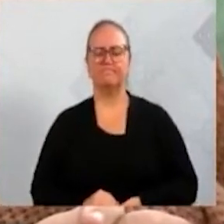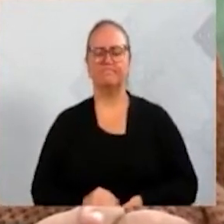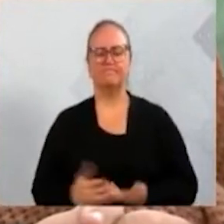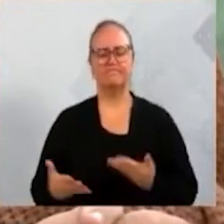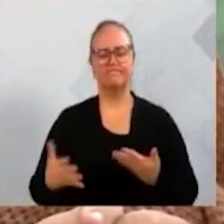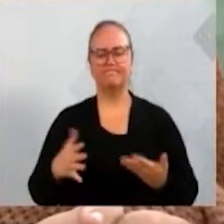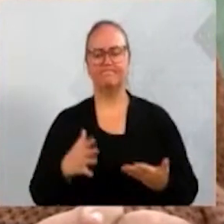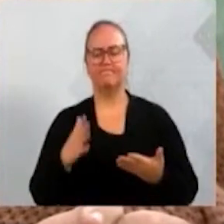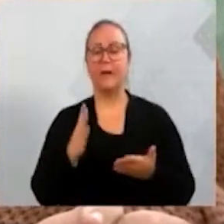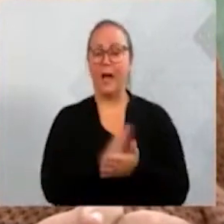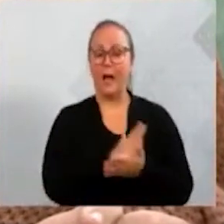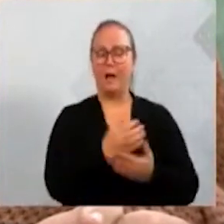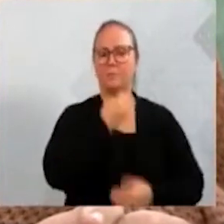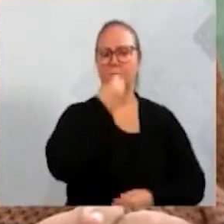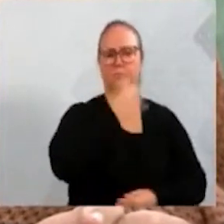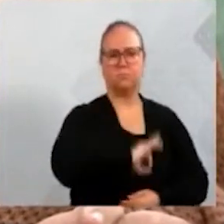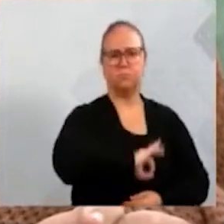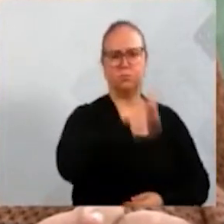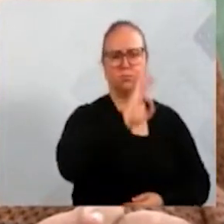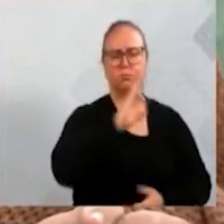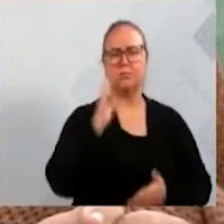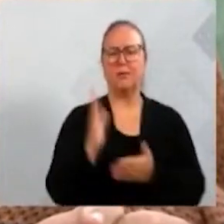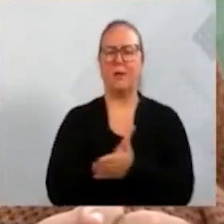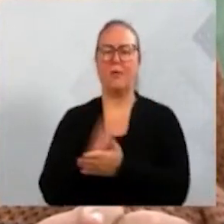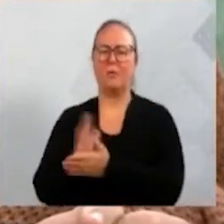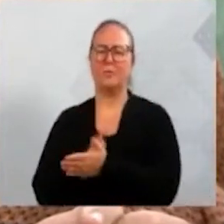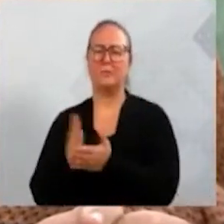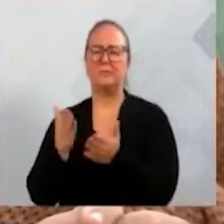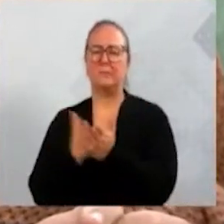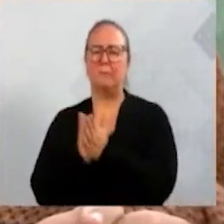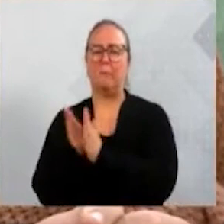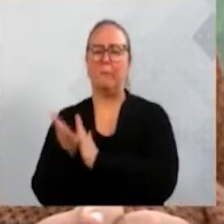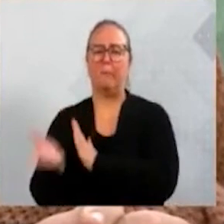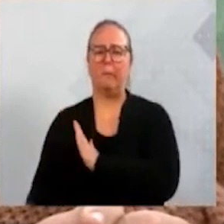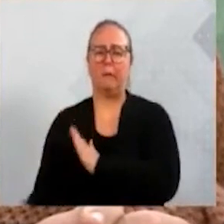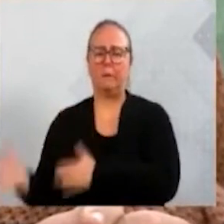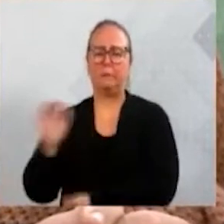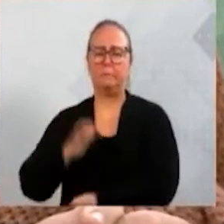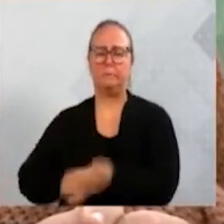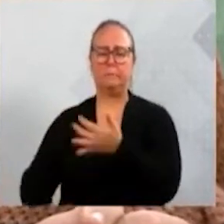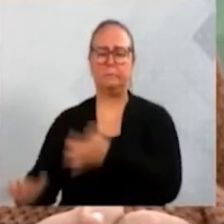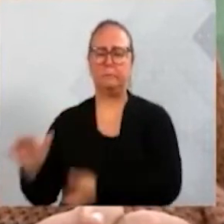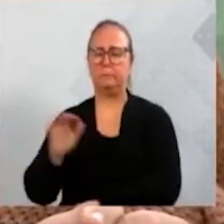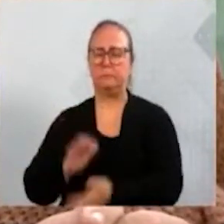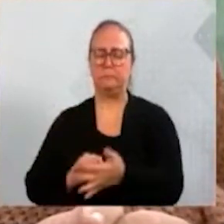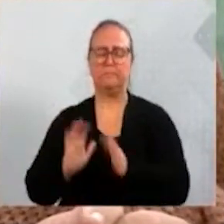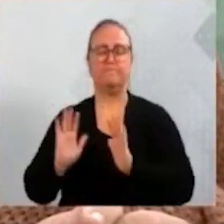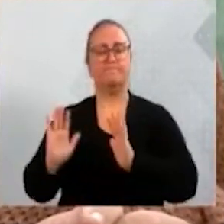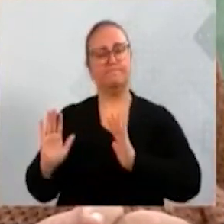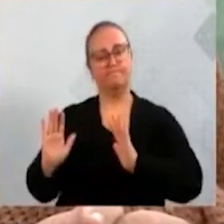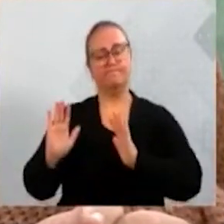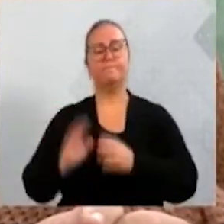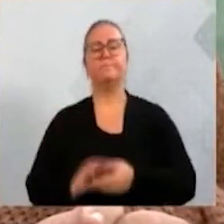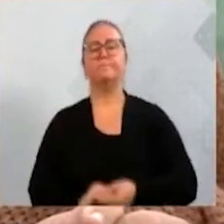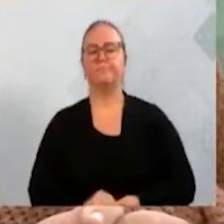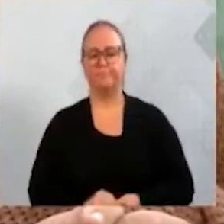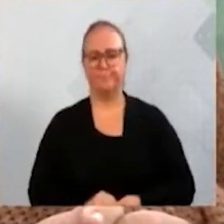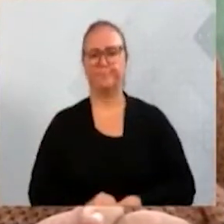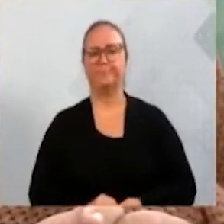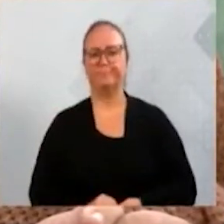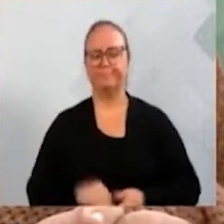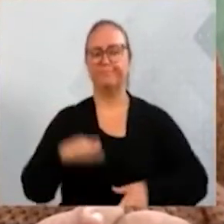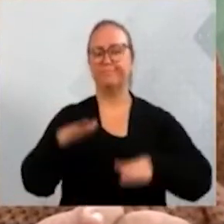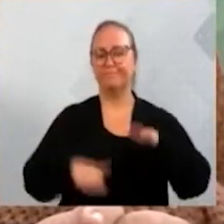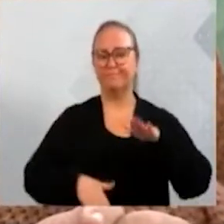para coisa ruim para encaminhar para desordem e acabam aí Tor o